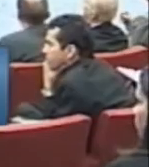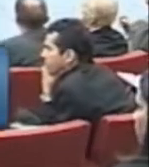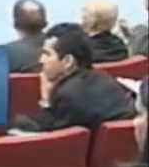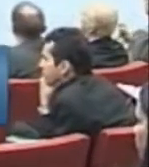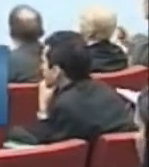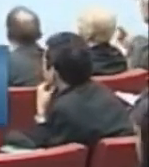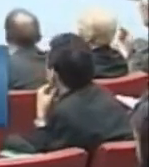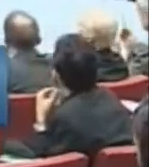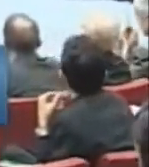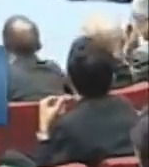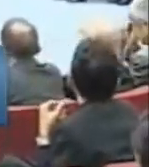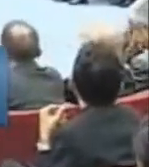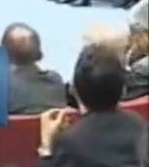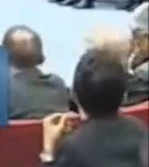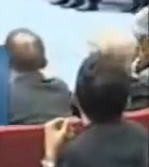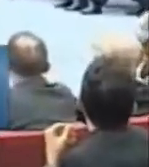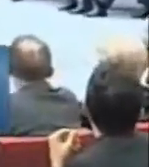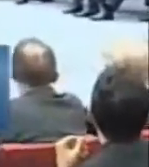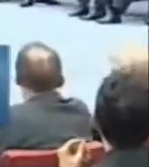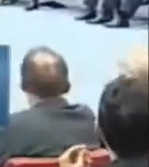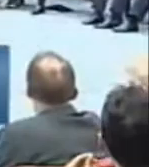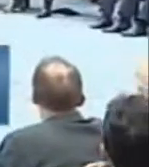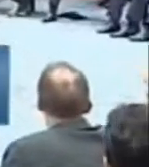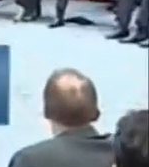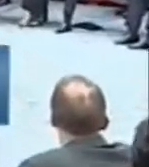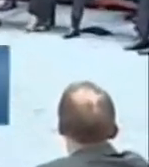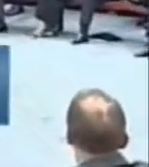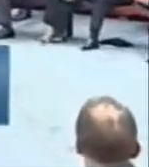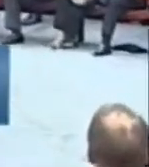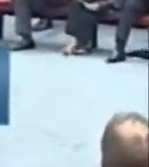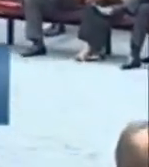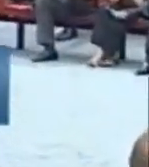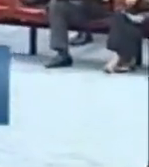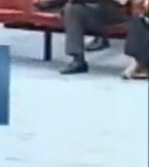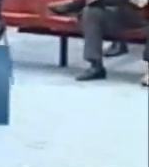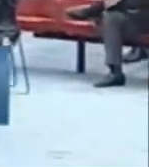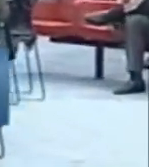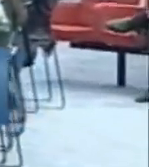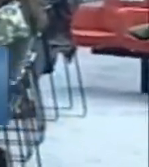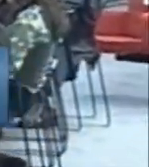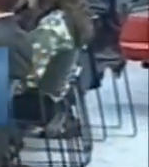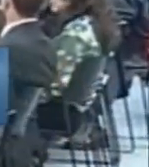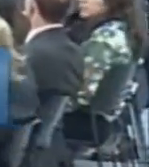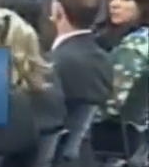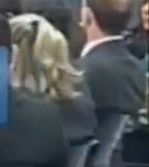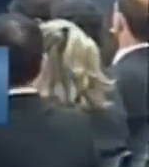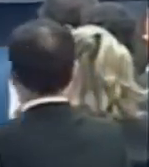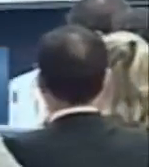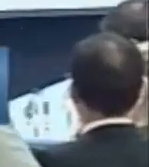E aí E aí E aí